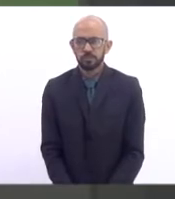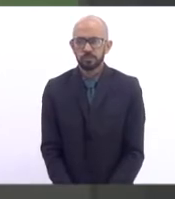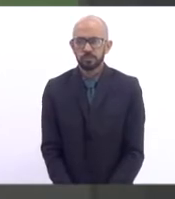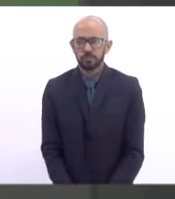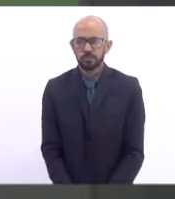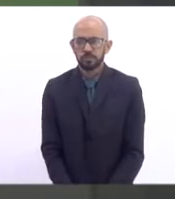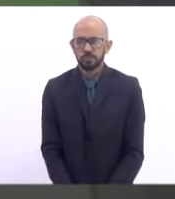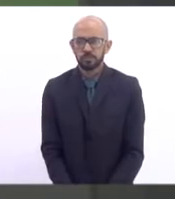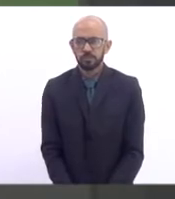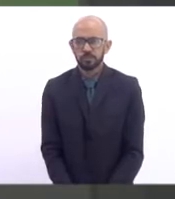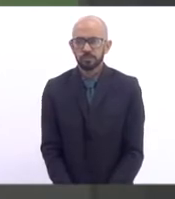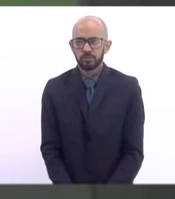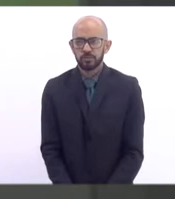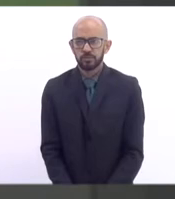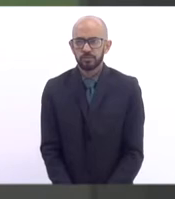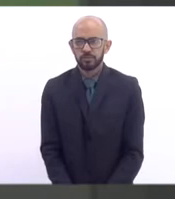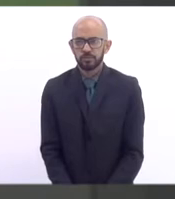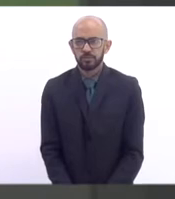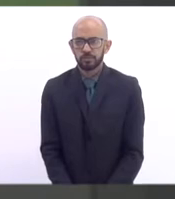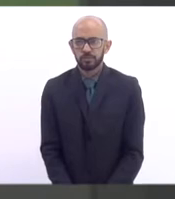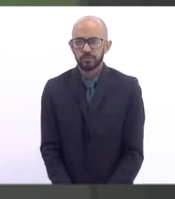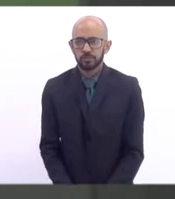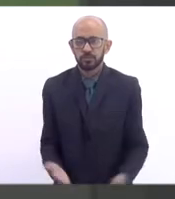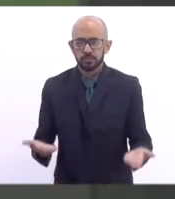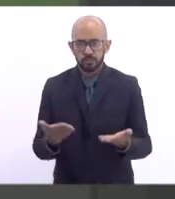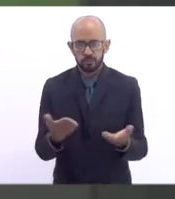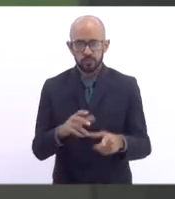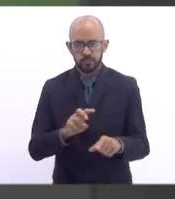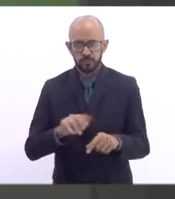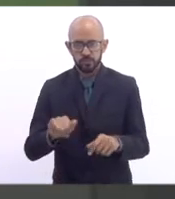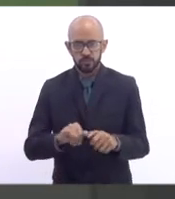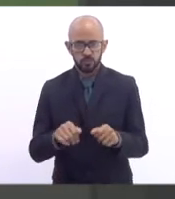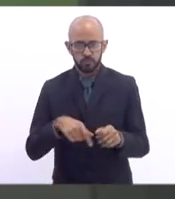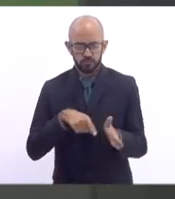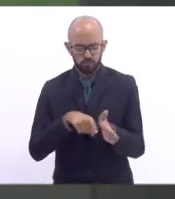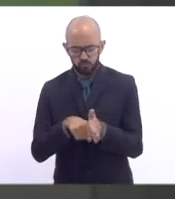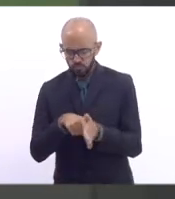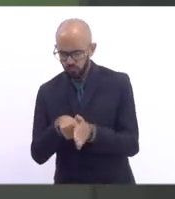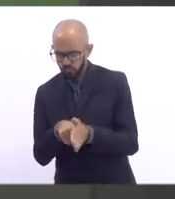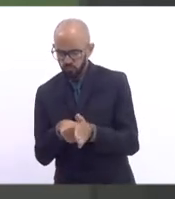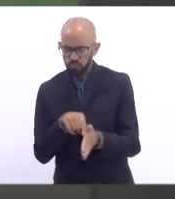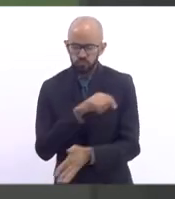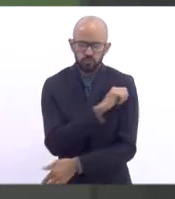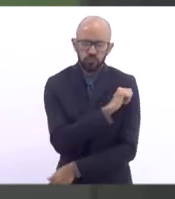agora é a gente vai entrar numa numa auditoria